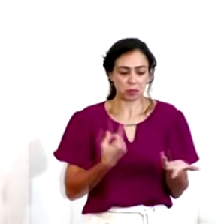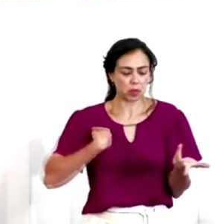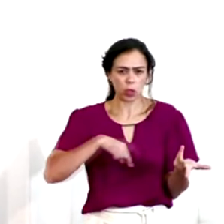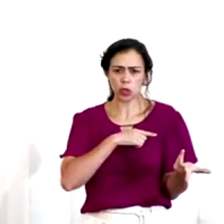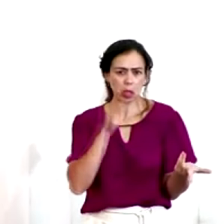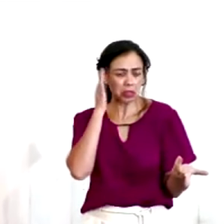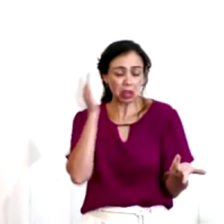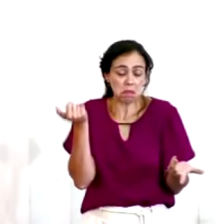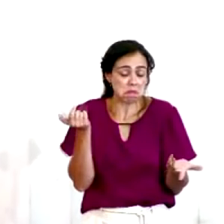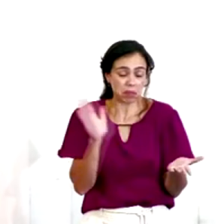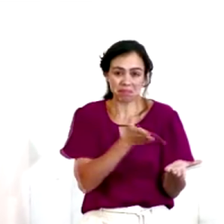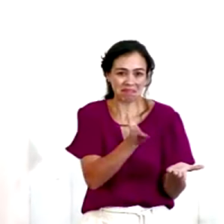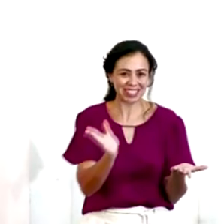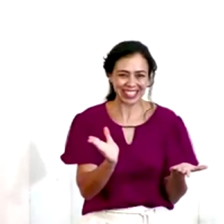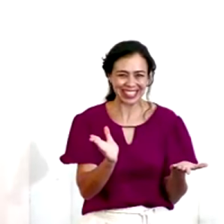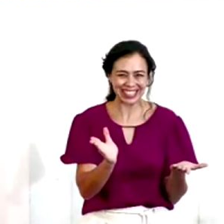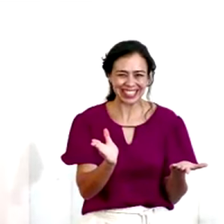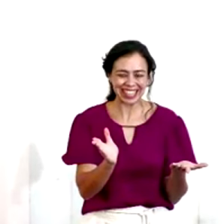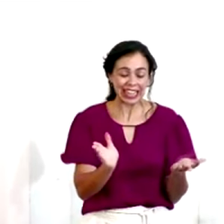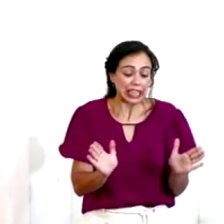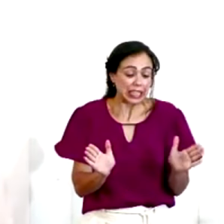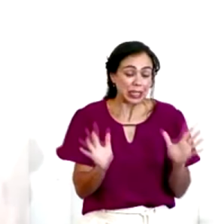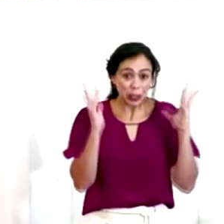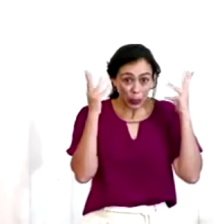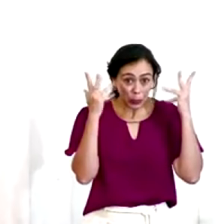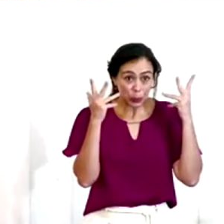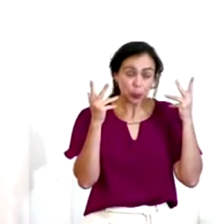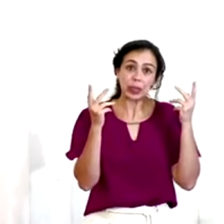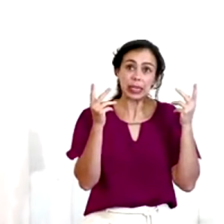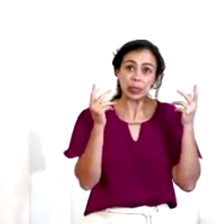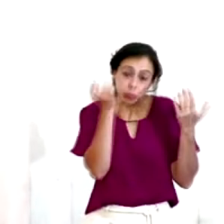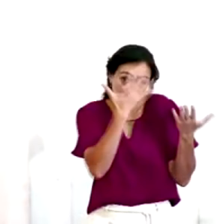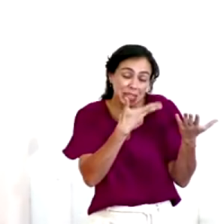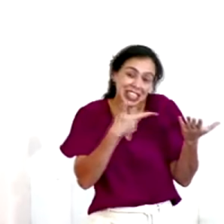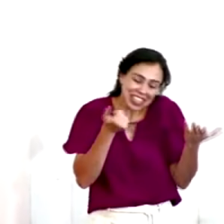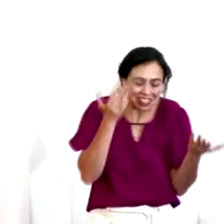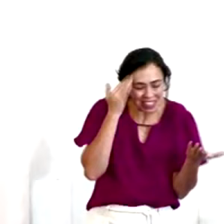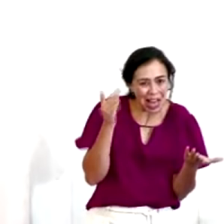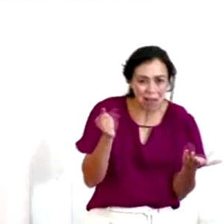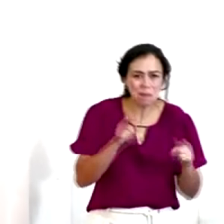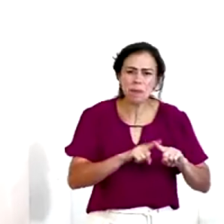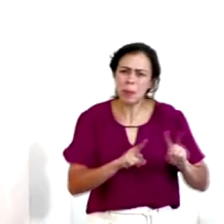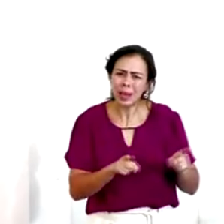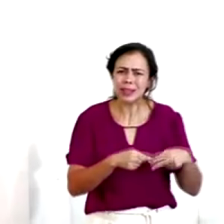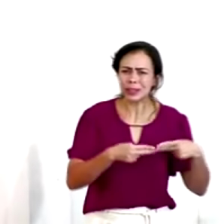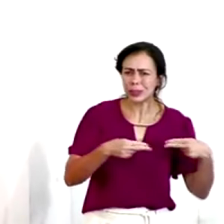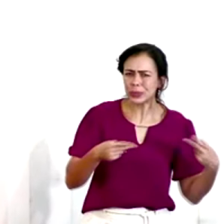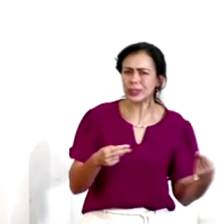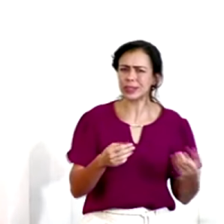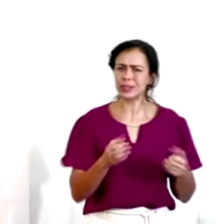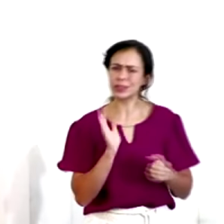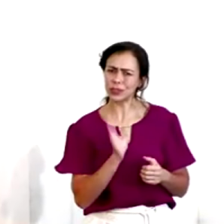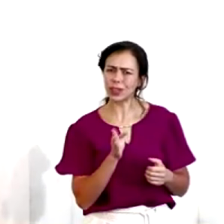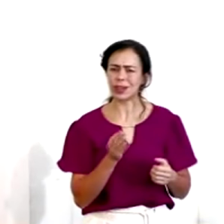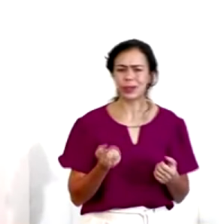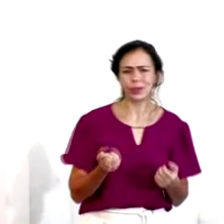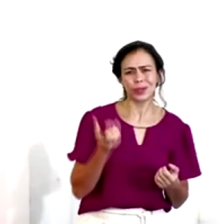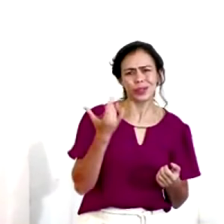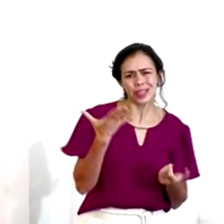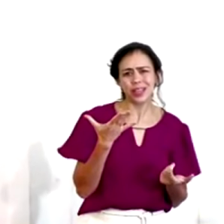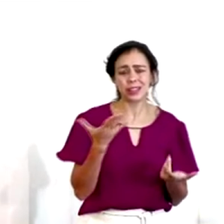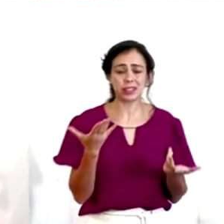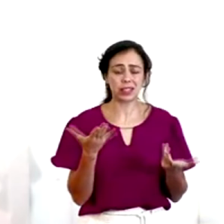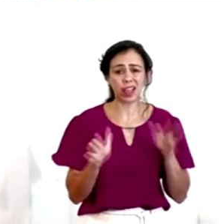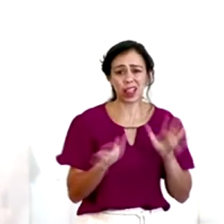belo como ele é, mas ao mesmo tempo com coisas quebradas, com pessoas tristes,